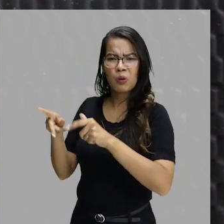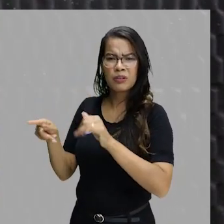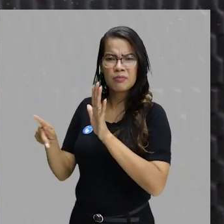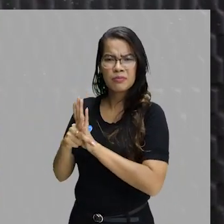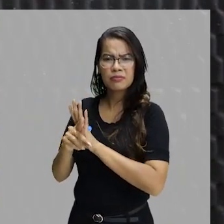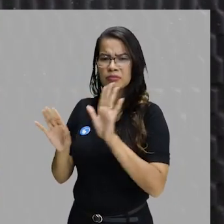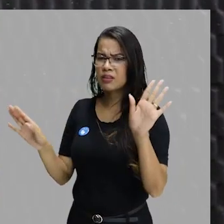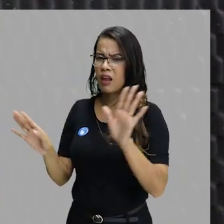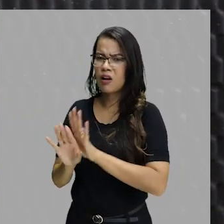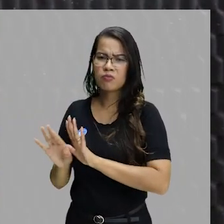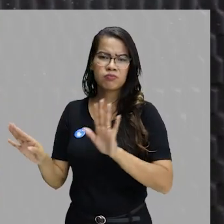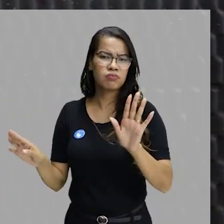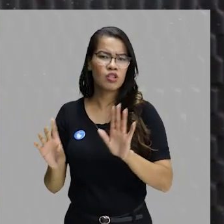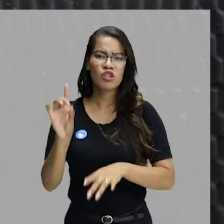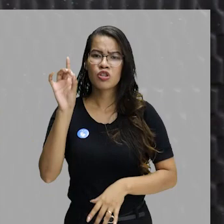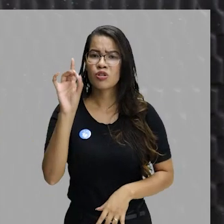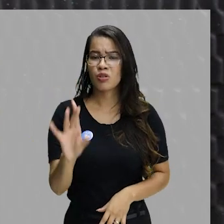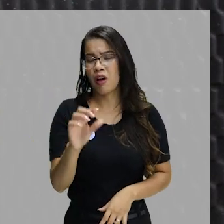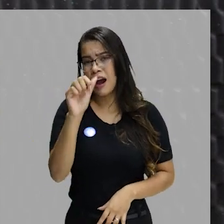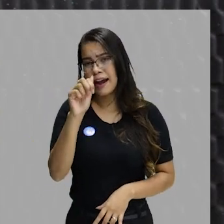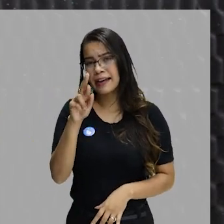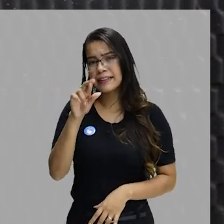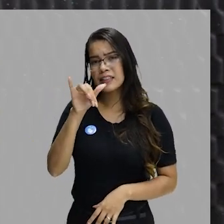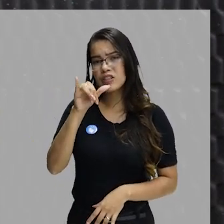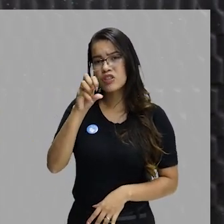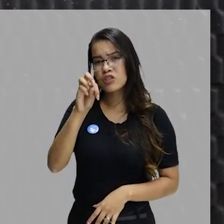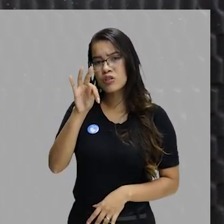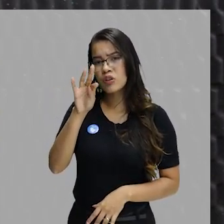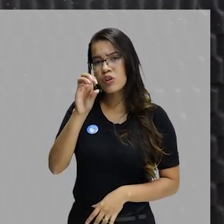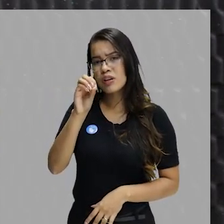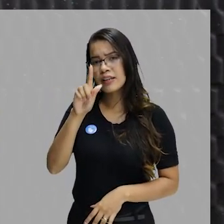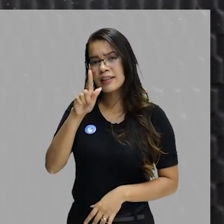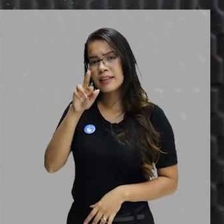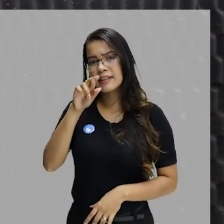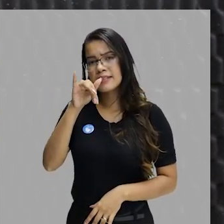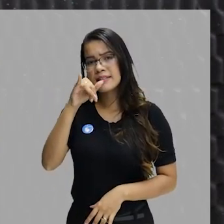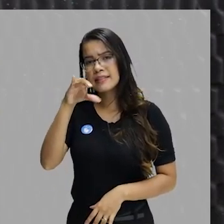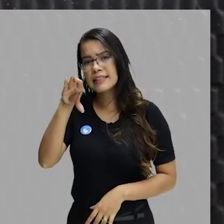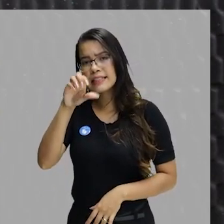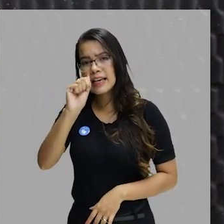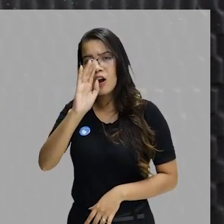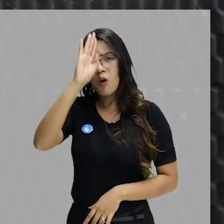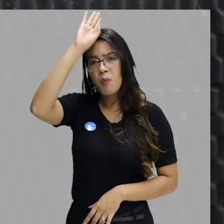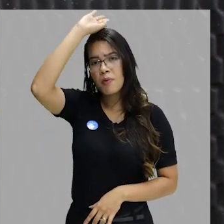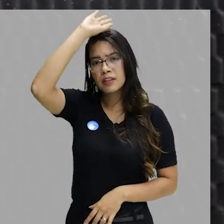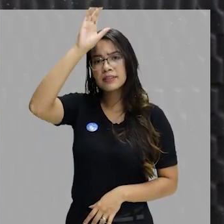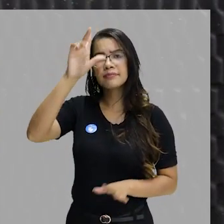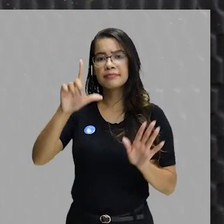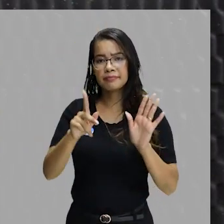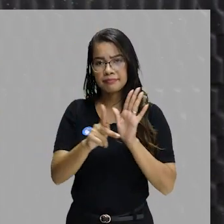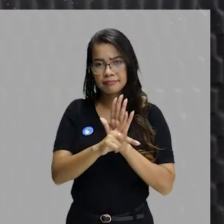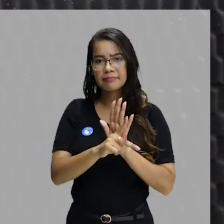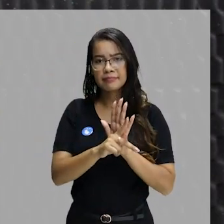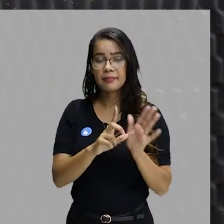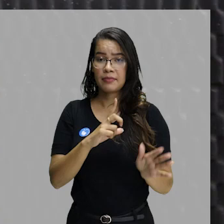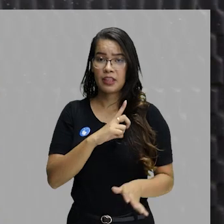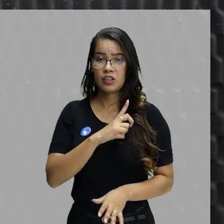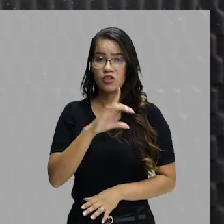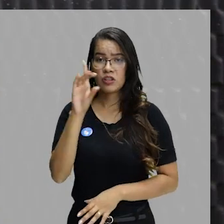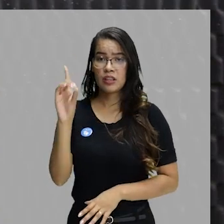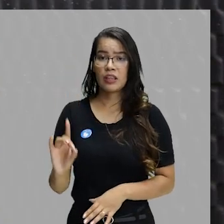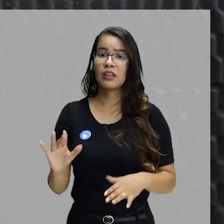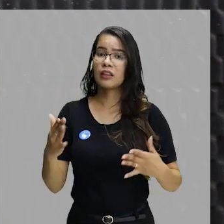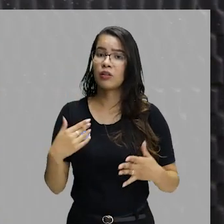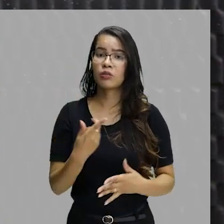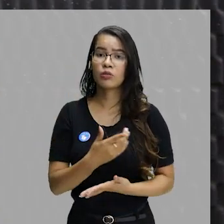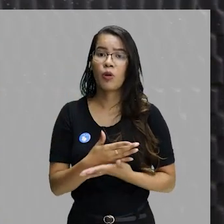nas mãos de quem? Da aristocracia romana. E com isso nós teremos falência de pequenas propriedades, êxodo